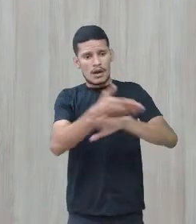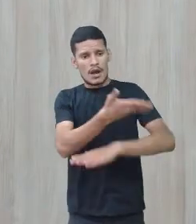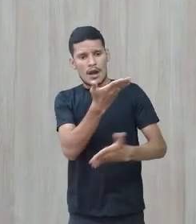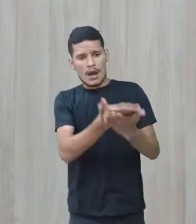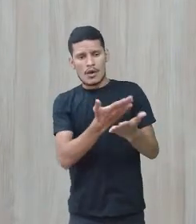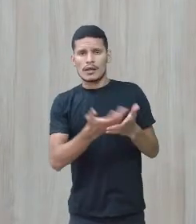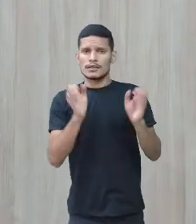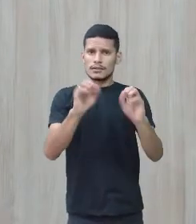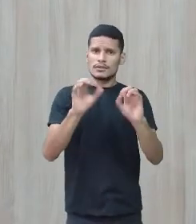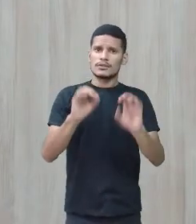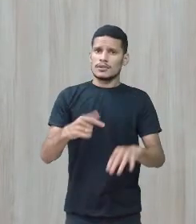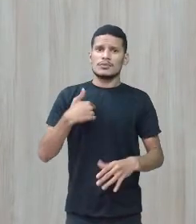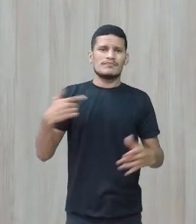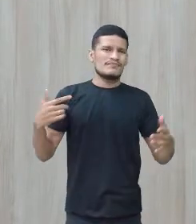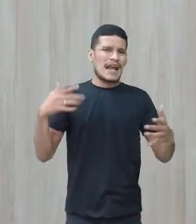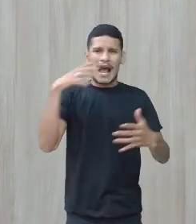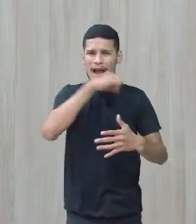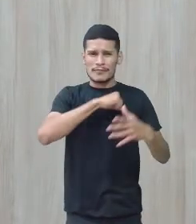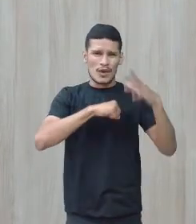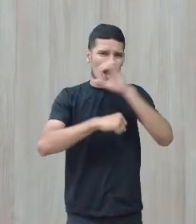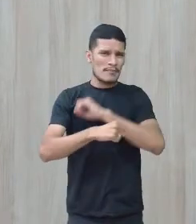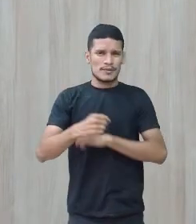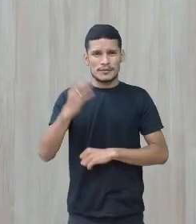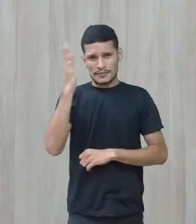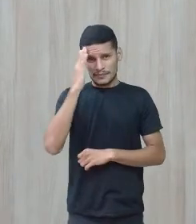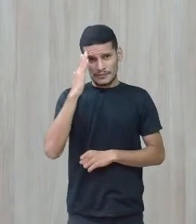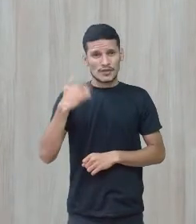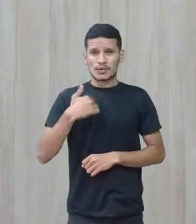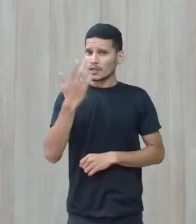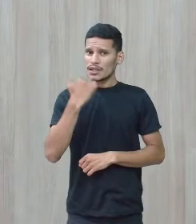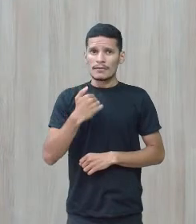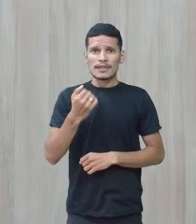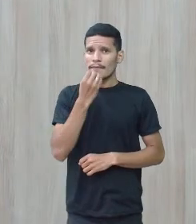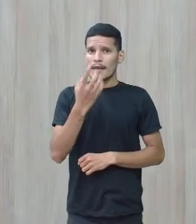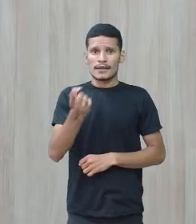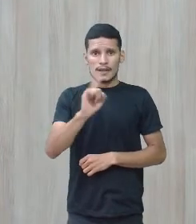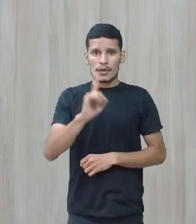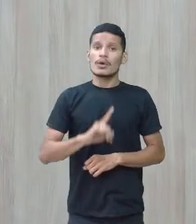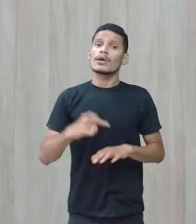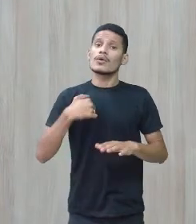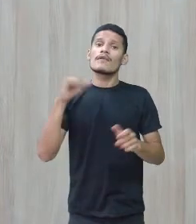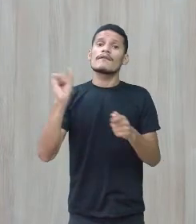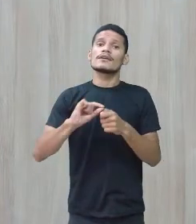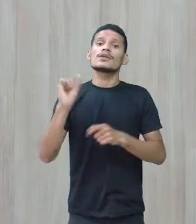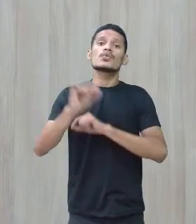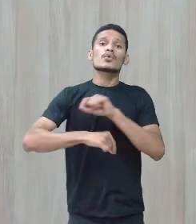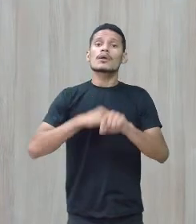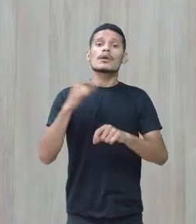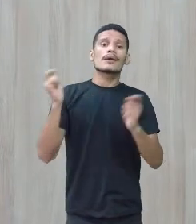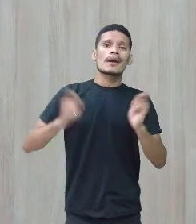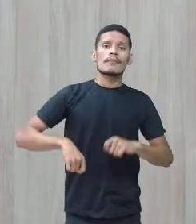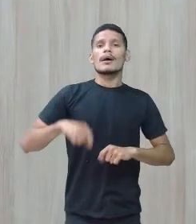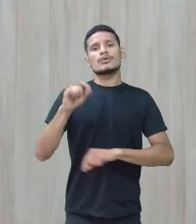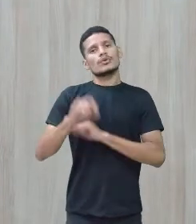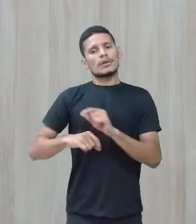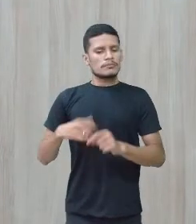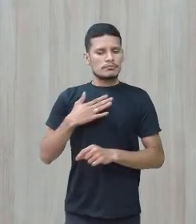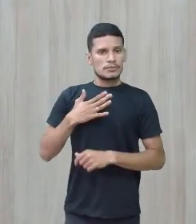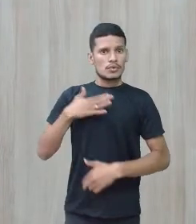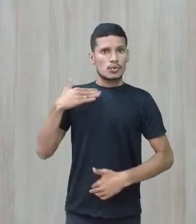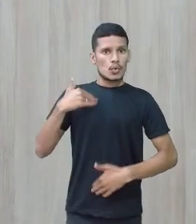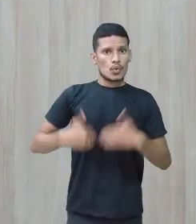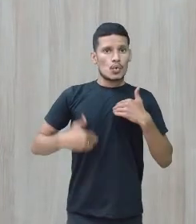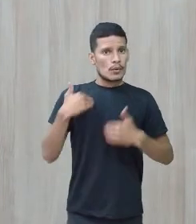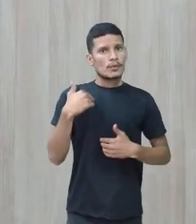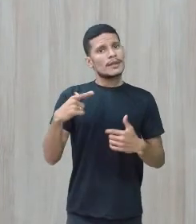quê. Então, eu não consigo me alimentar bem. Então, o que é que eu faço para poder fazer com que o meu corpo tenha